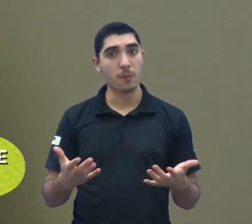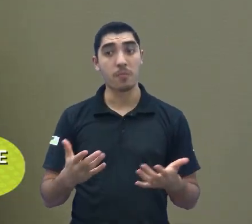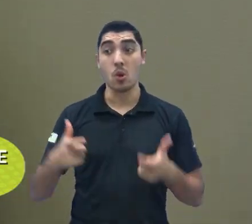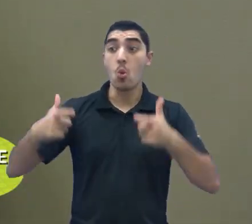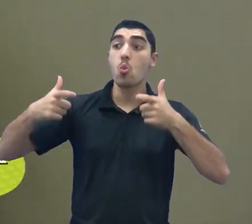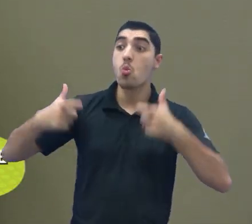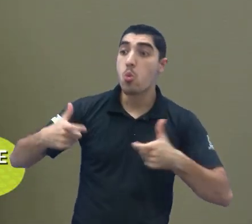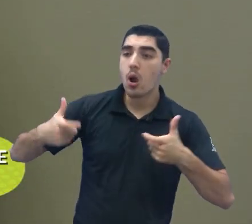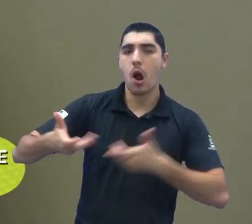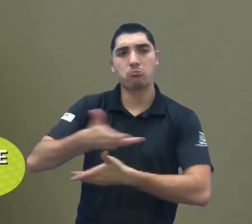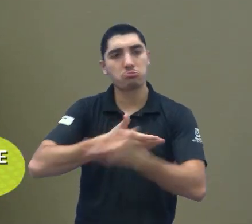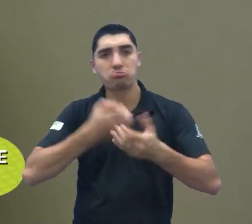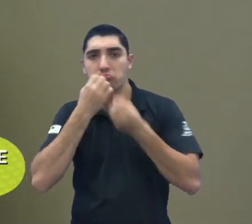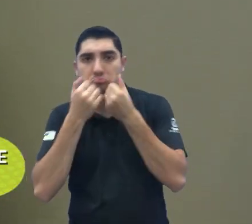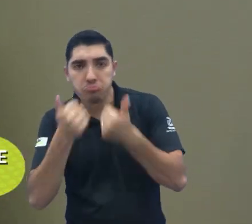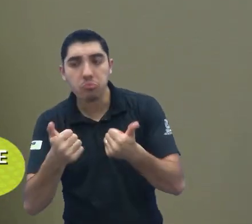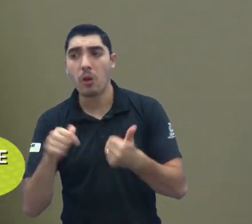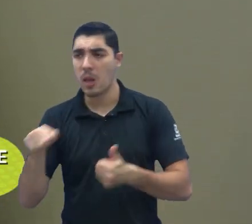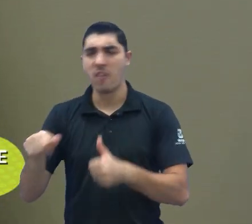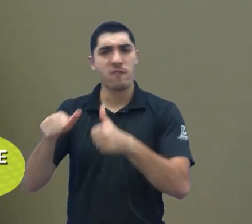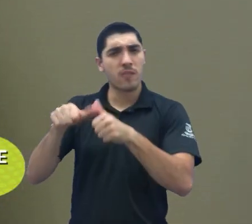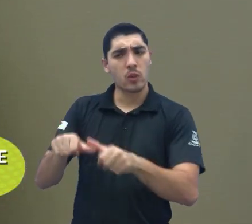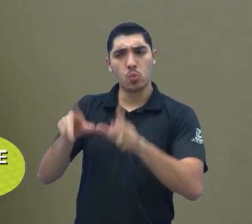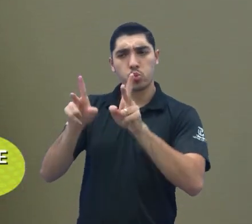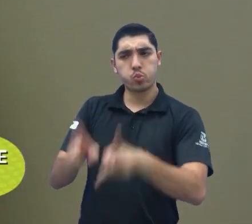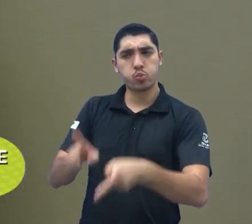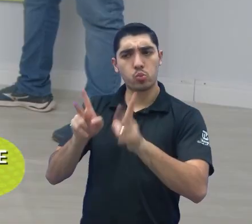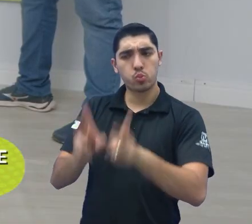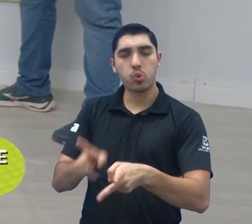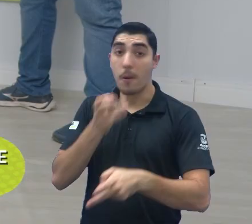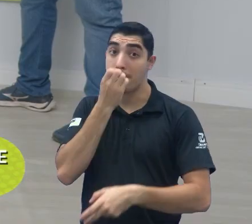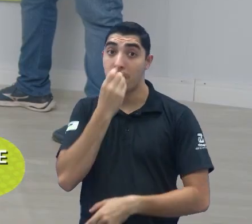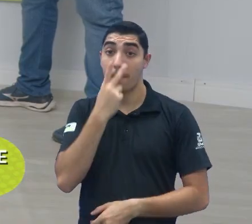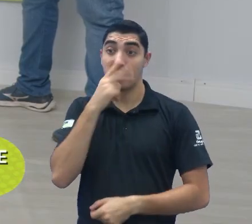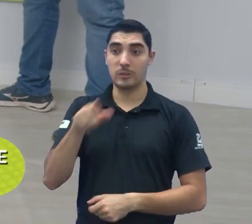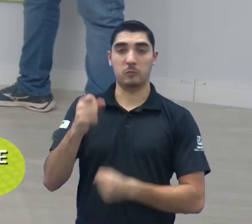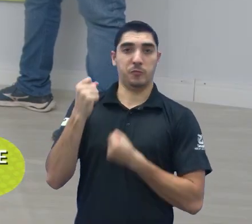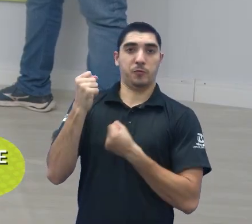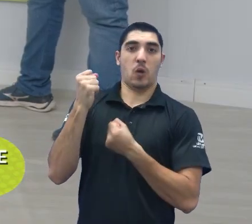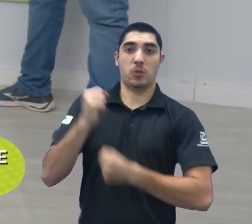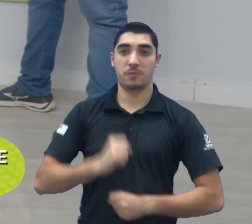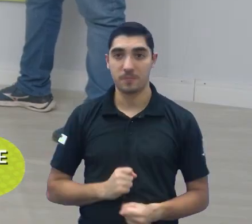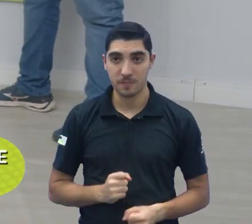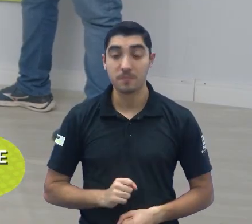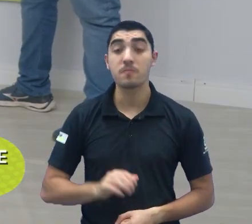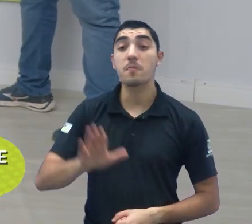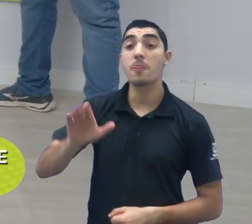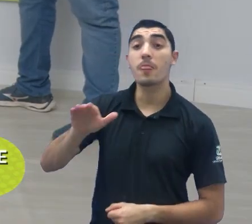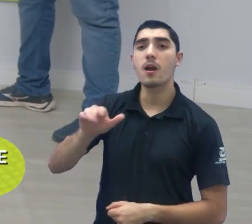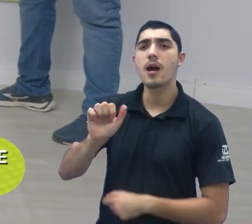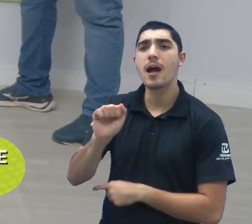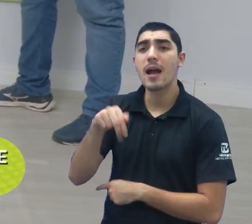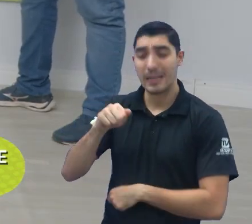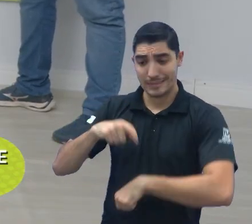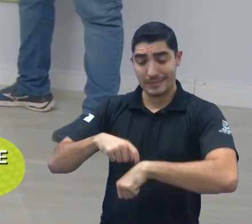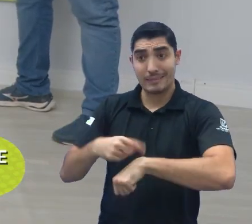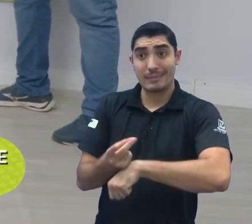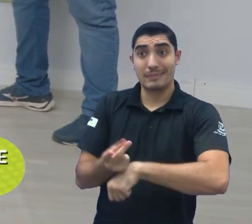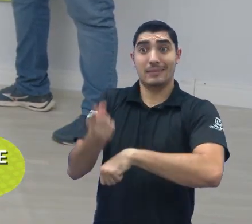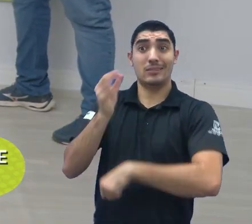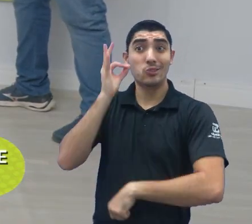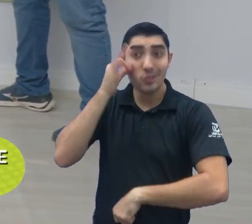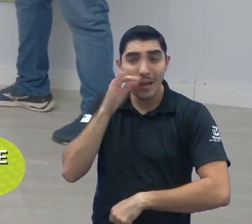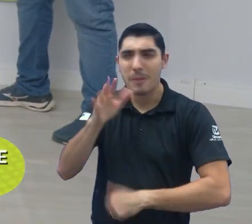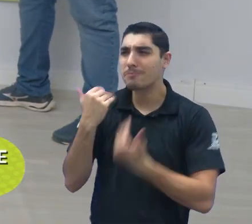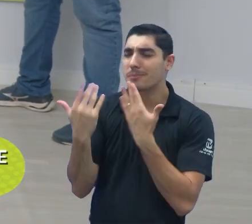é um projeto de continuidade. Então, isso aí fortalece o São José hoje. Ana, para a gente fechar, que o nosso tempo já estourou, mas o papo está tão bom,